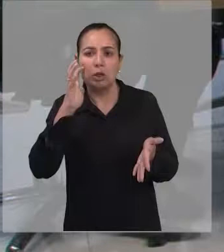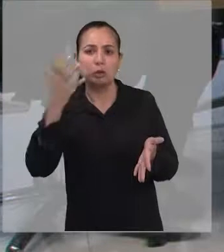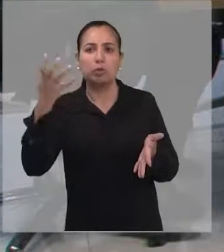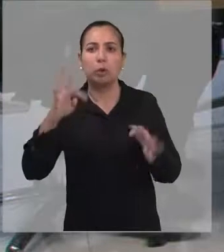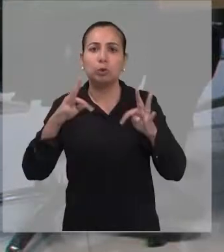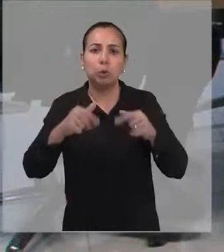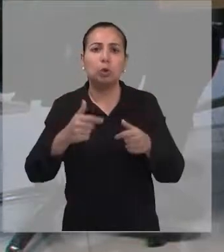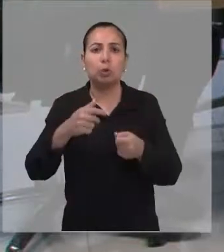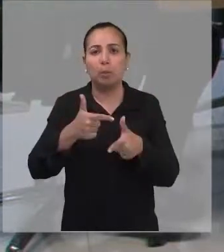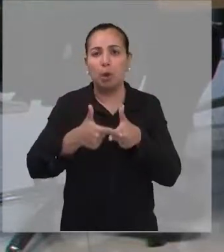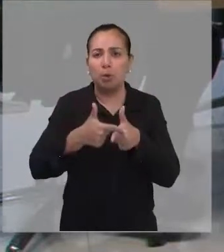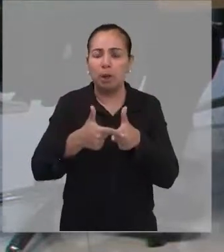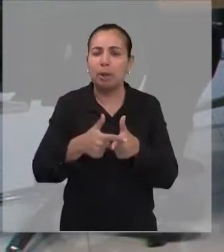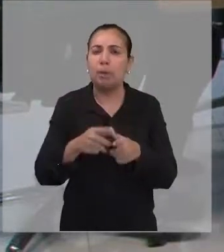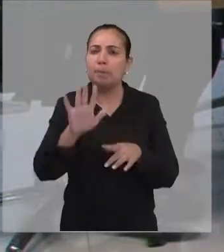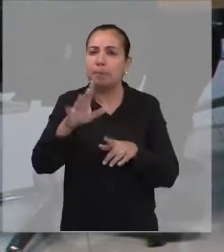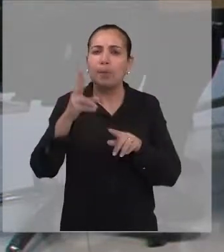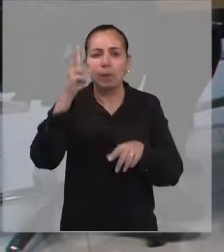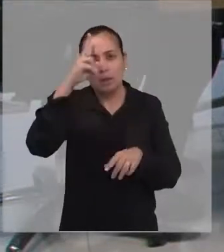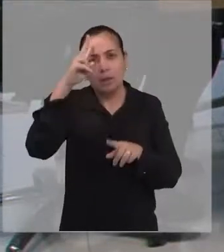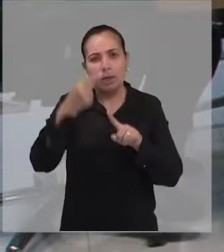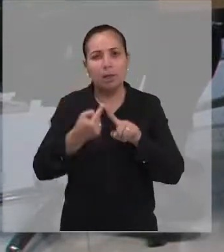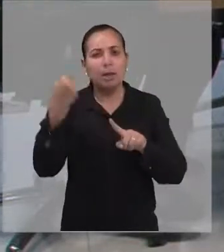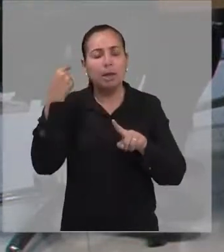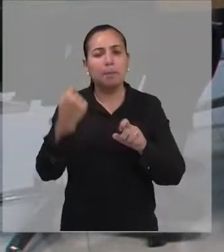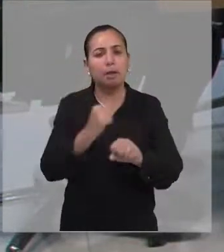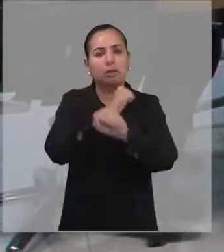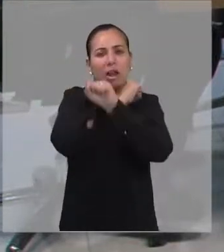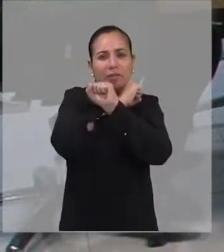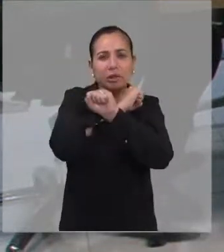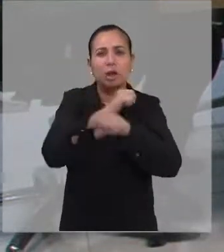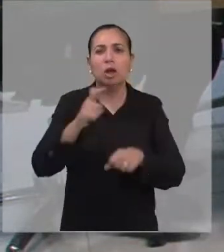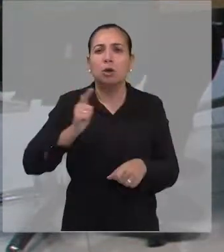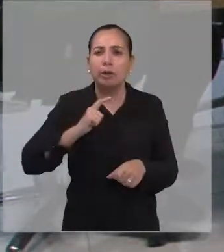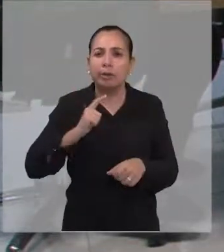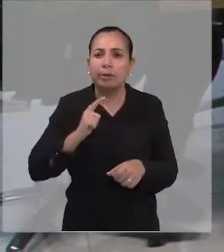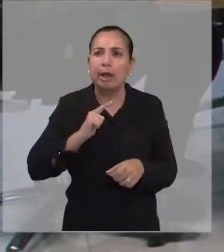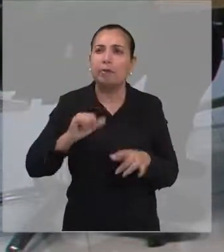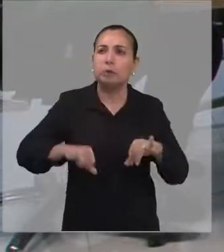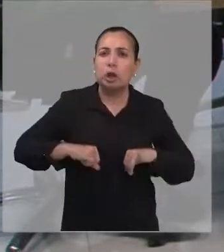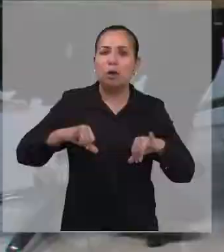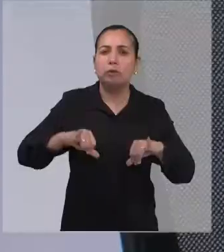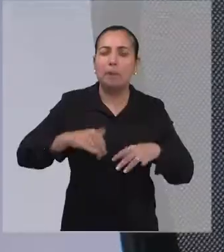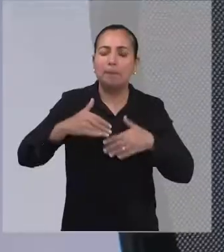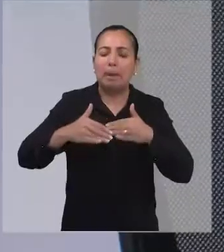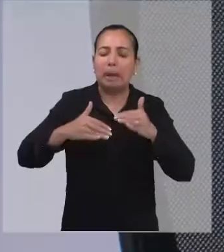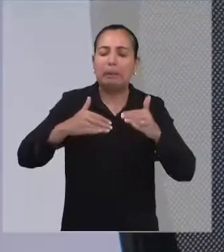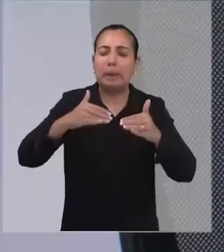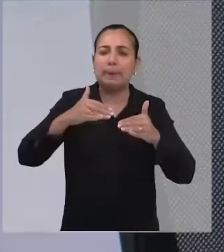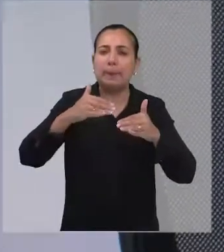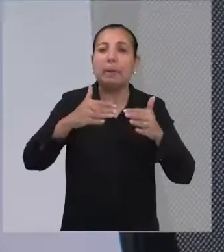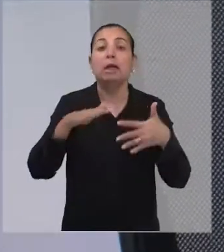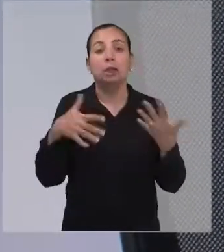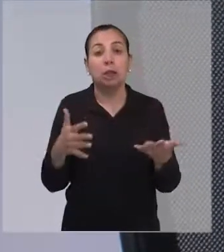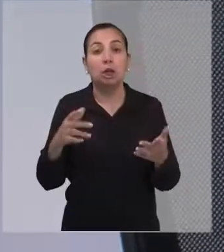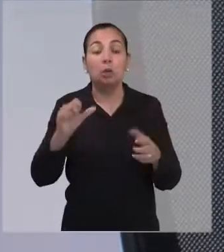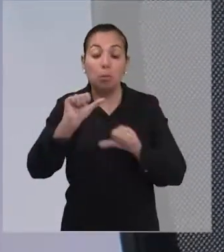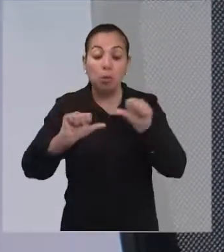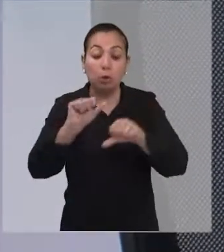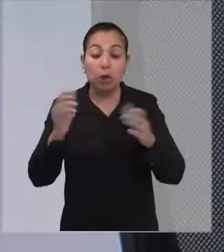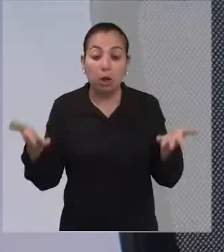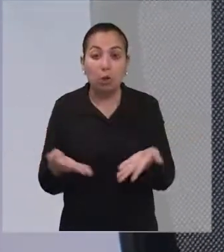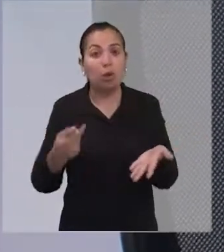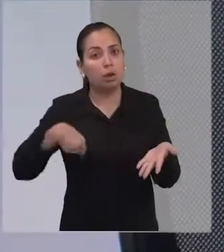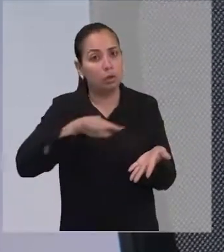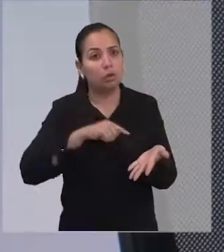né? Se arrastou, teve que ter pressão externa. Quer dizer, é preciso olhar isso com mais seriedade,